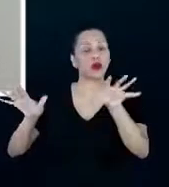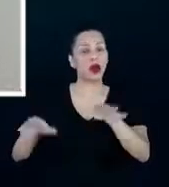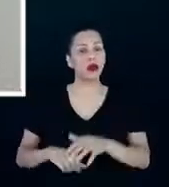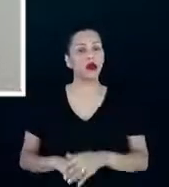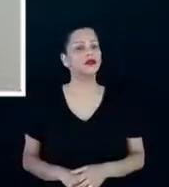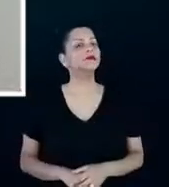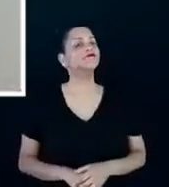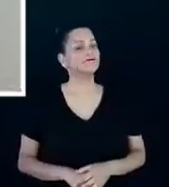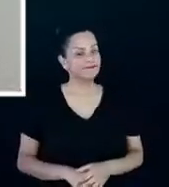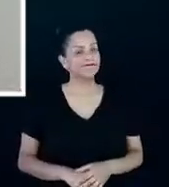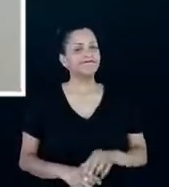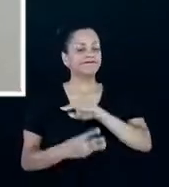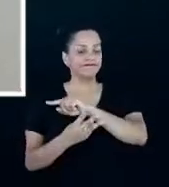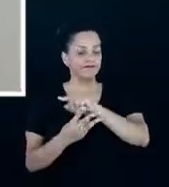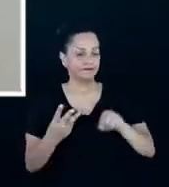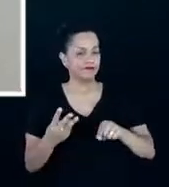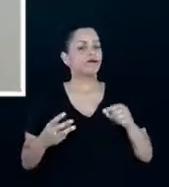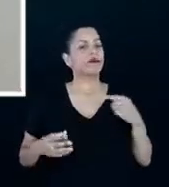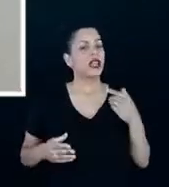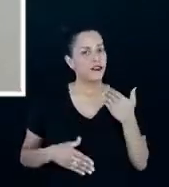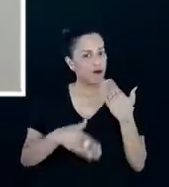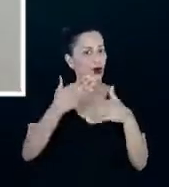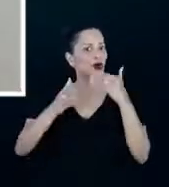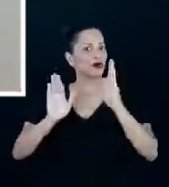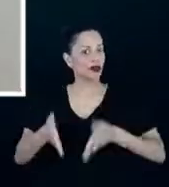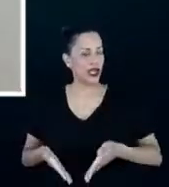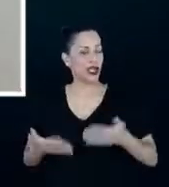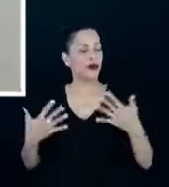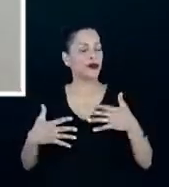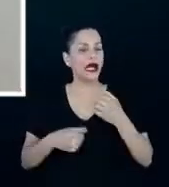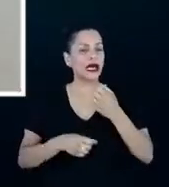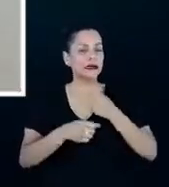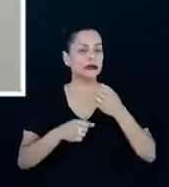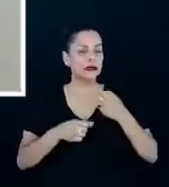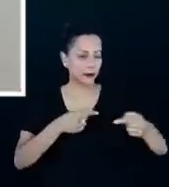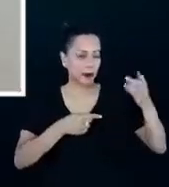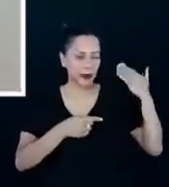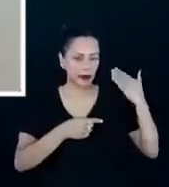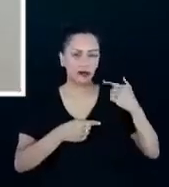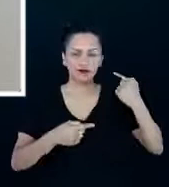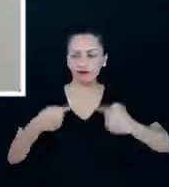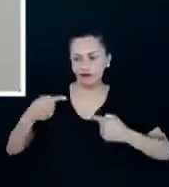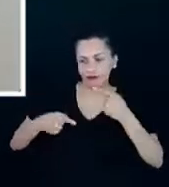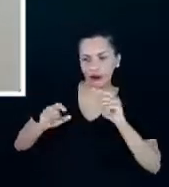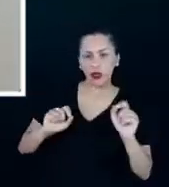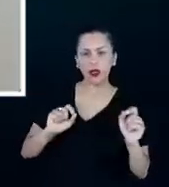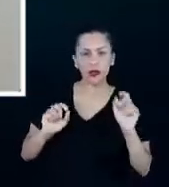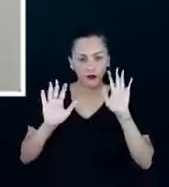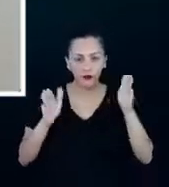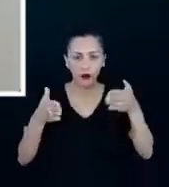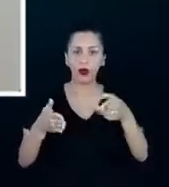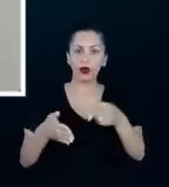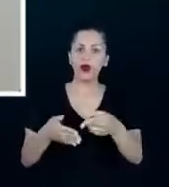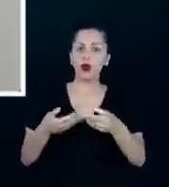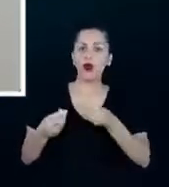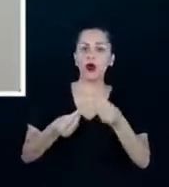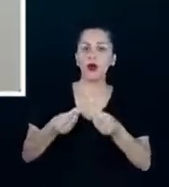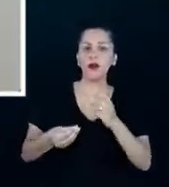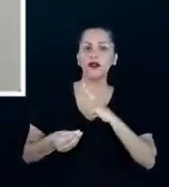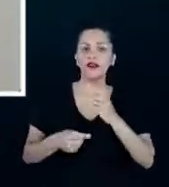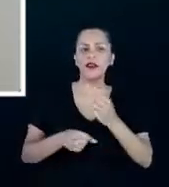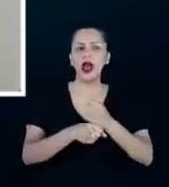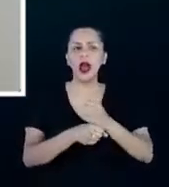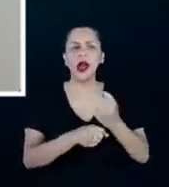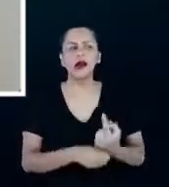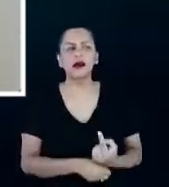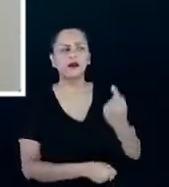eu acho que a gente evoluiu muito. Semana passada, a gente estava fazendo uma discussão aqui internamente, justamente para olhar para essa questão do que anos atrás a gente